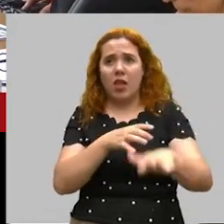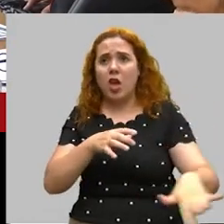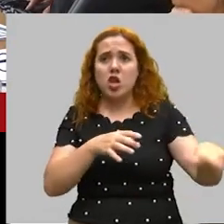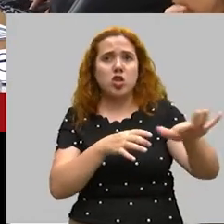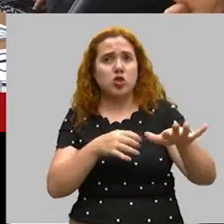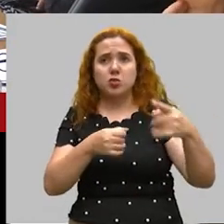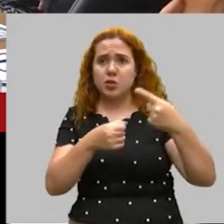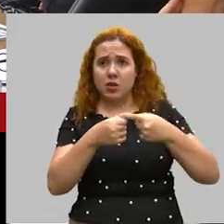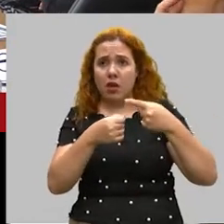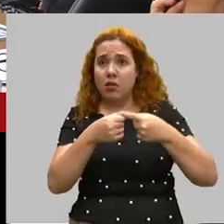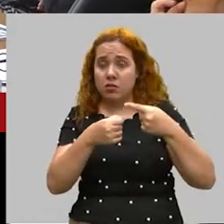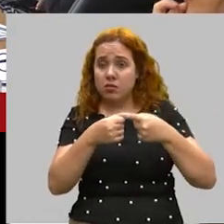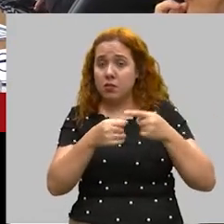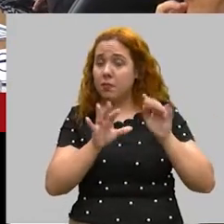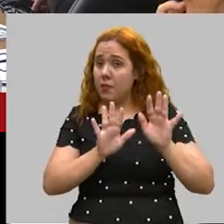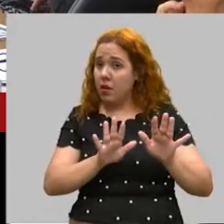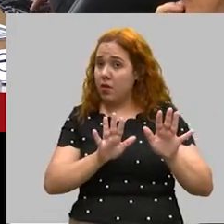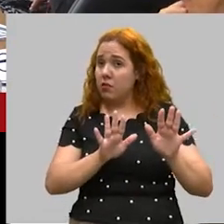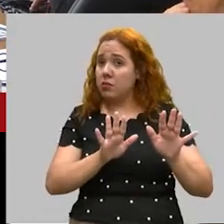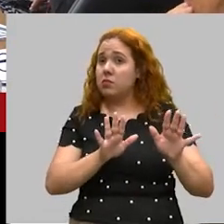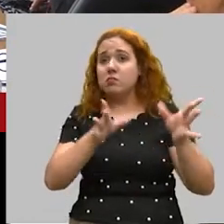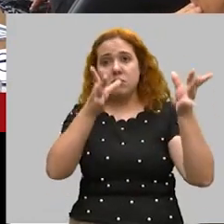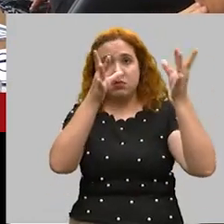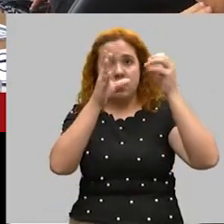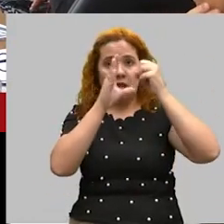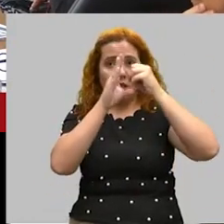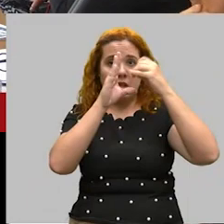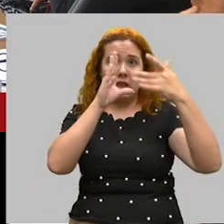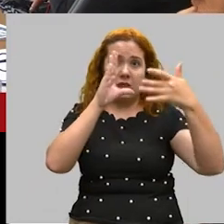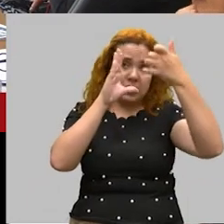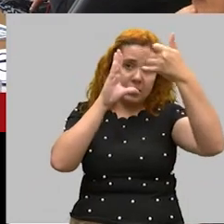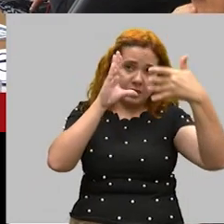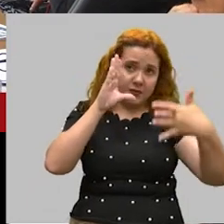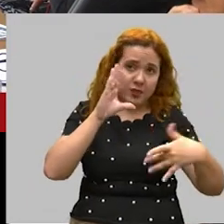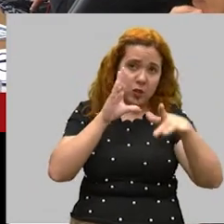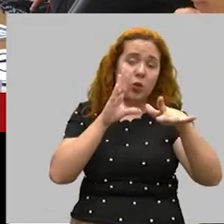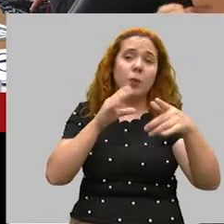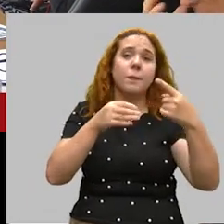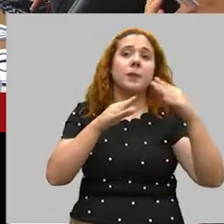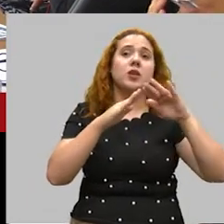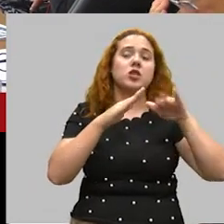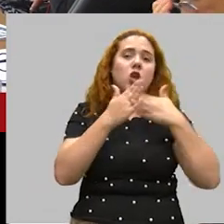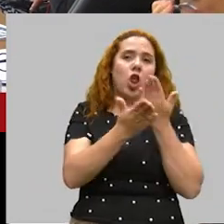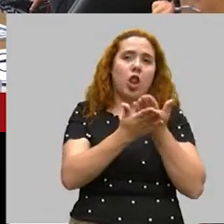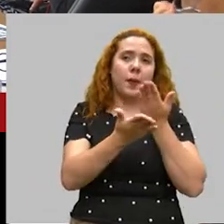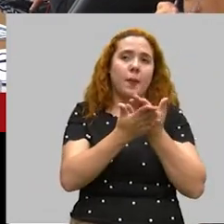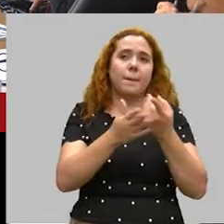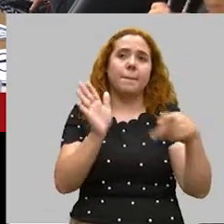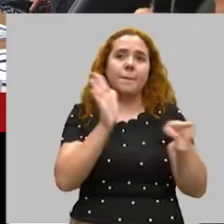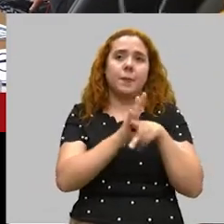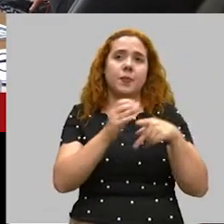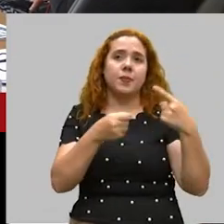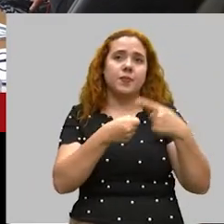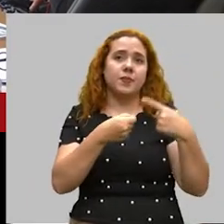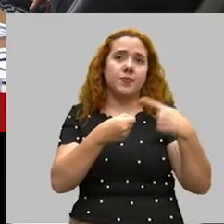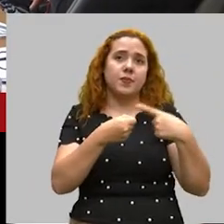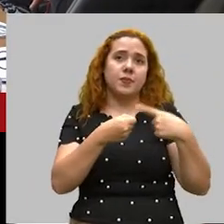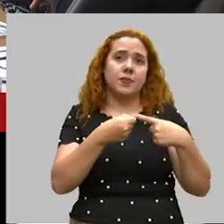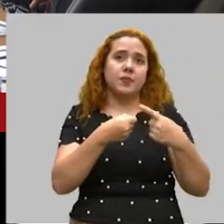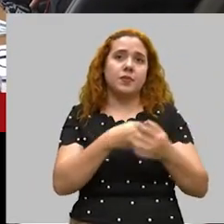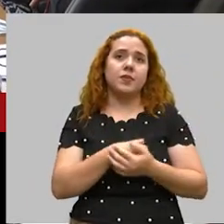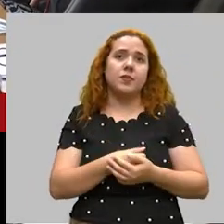classificada como escola eh Rural e é escola Urbana Mas mesmo recebendo eh estudantes de